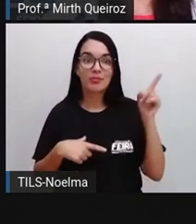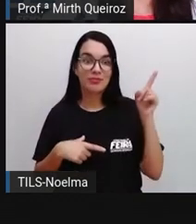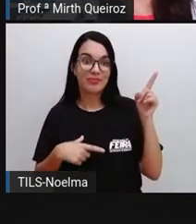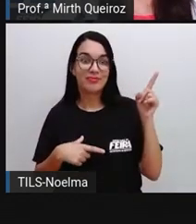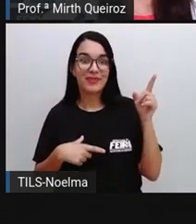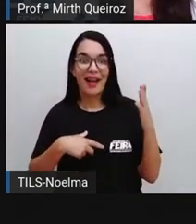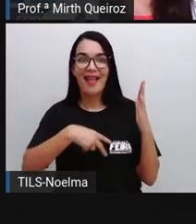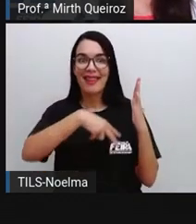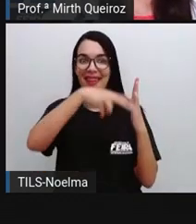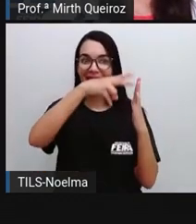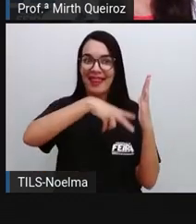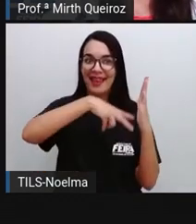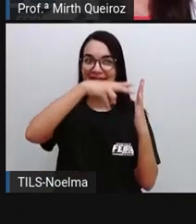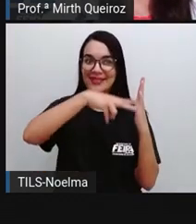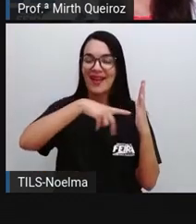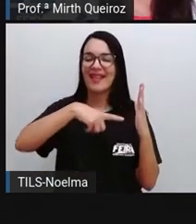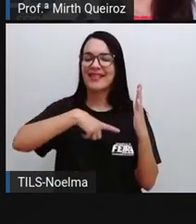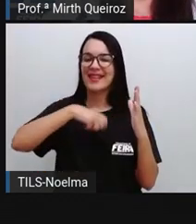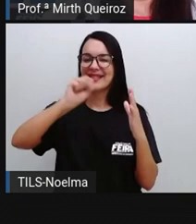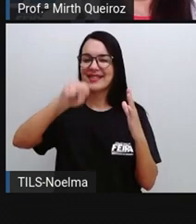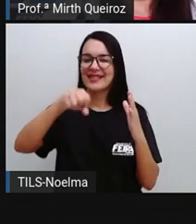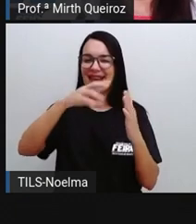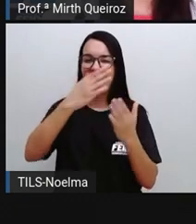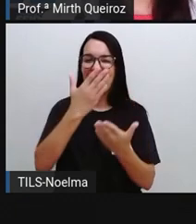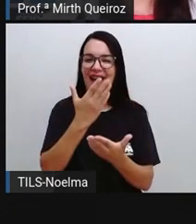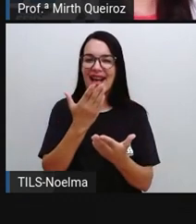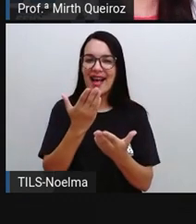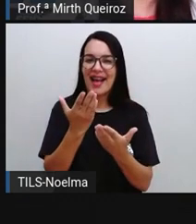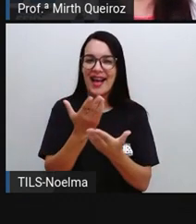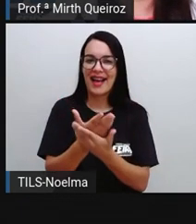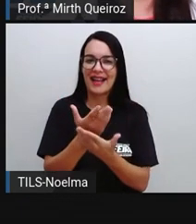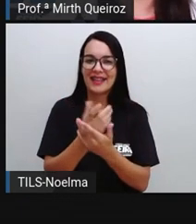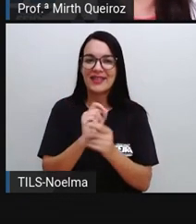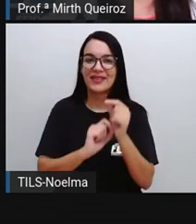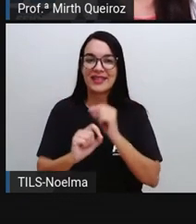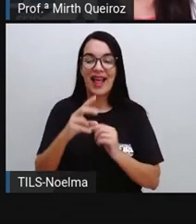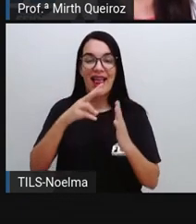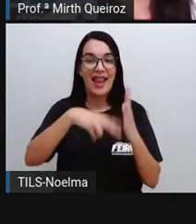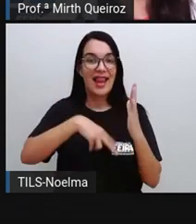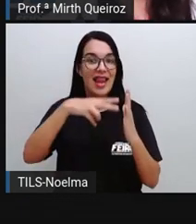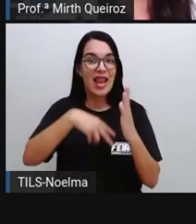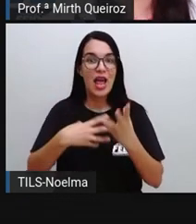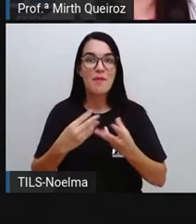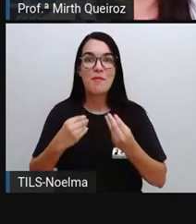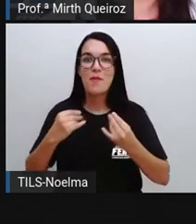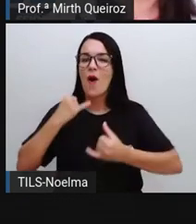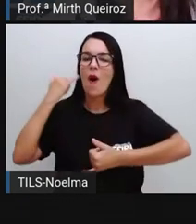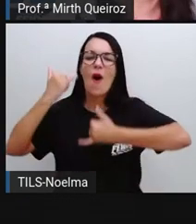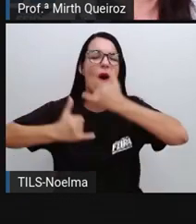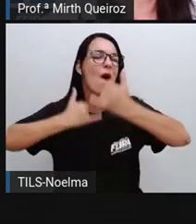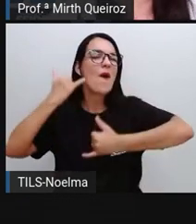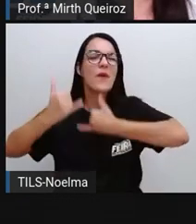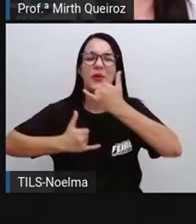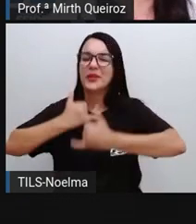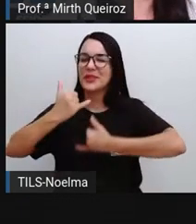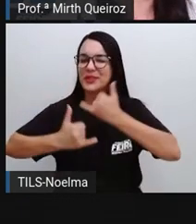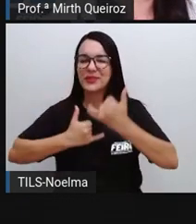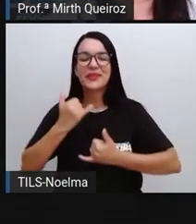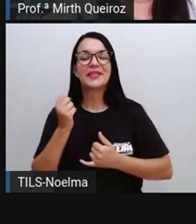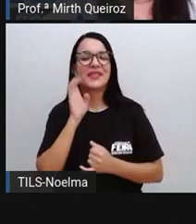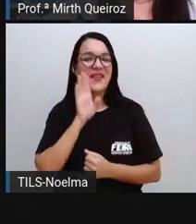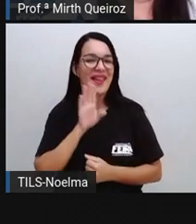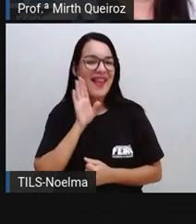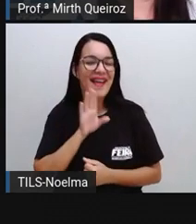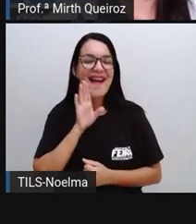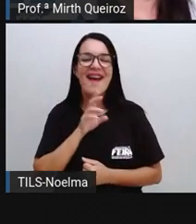a leitura. Teremos uma atividade de leitura e ler pode ser muito e é muito